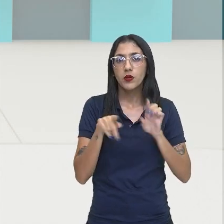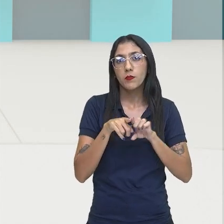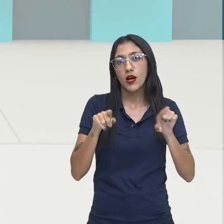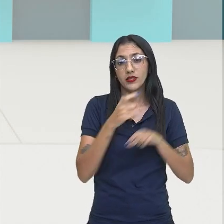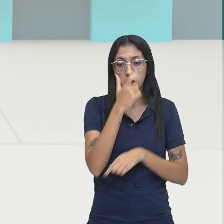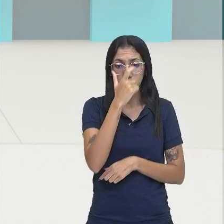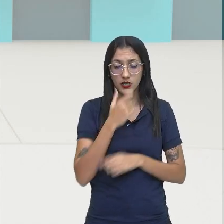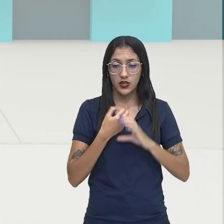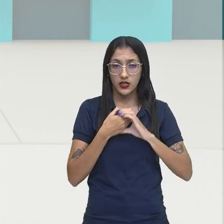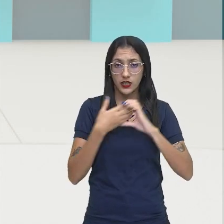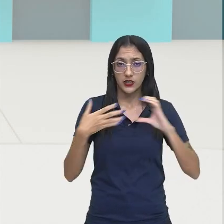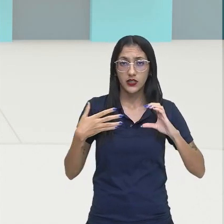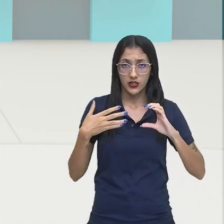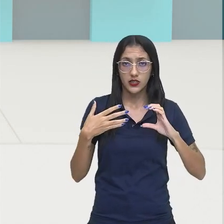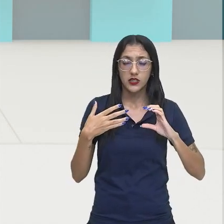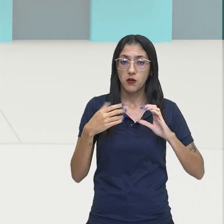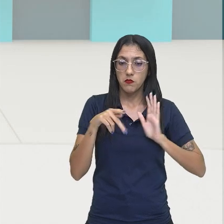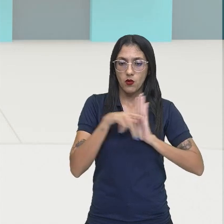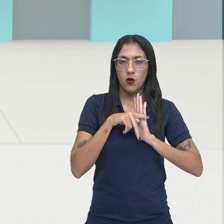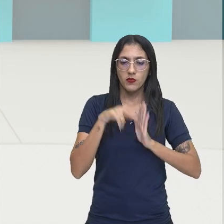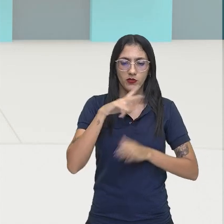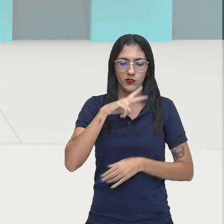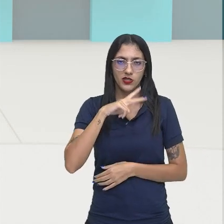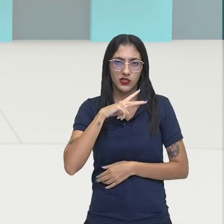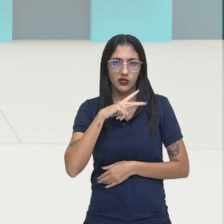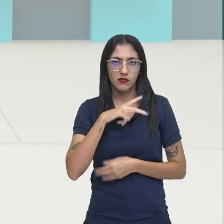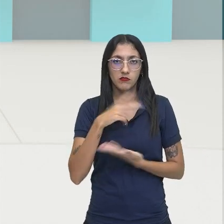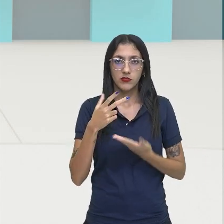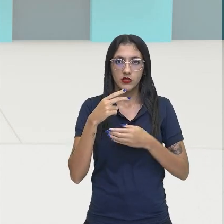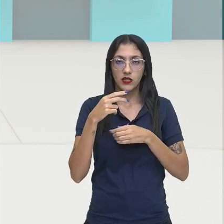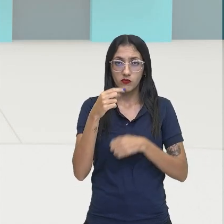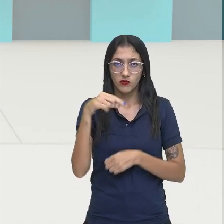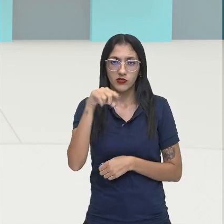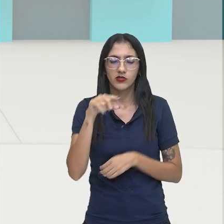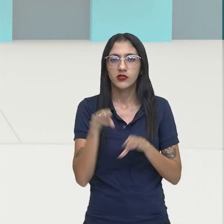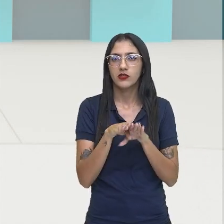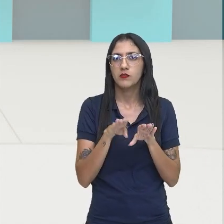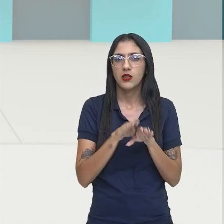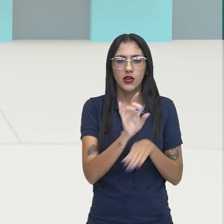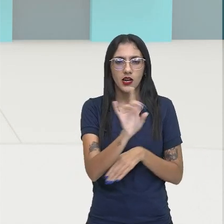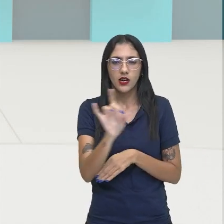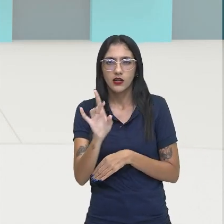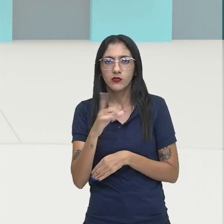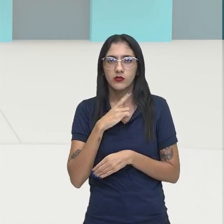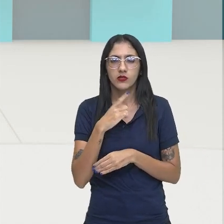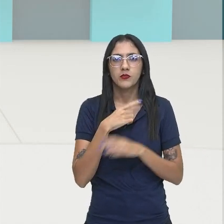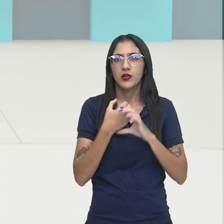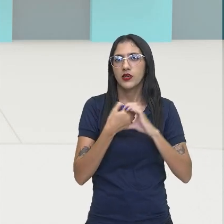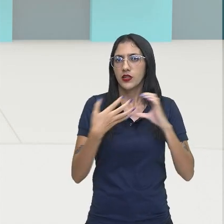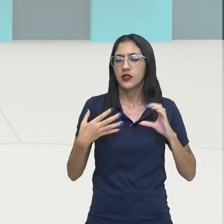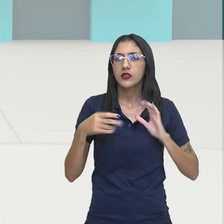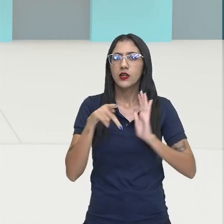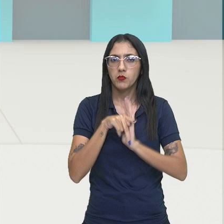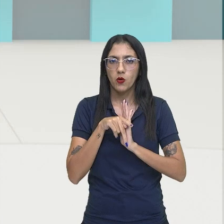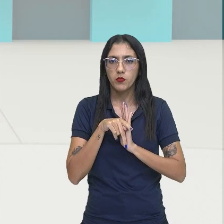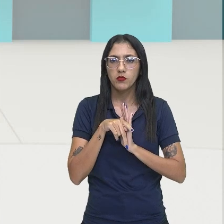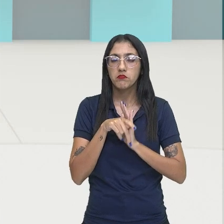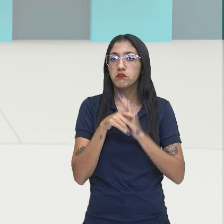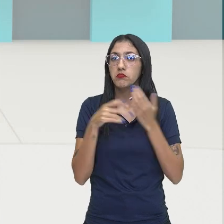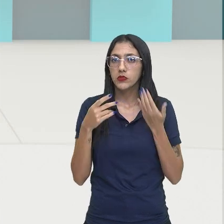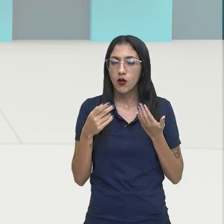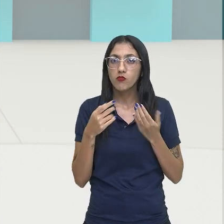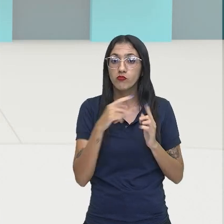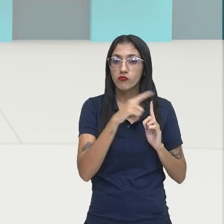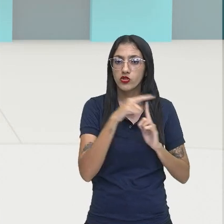minha essência está neste corpo, a sua essência está no seu corpo, certo? É a mesma situação que vai acontecer com